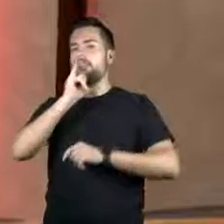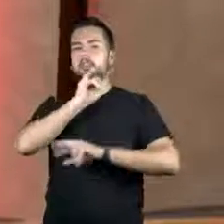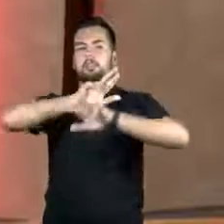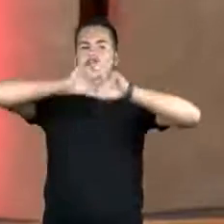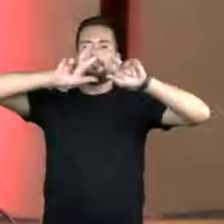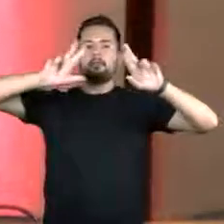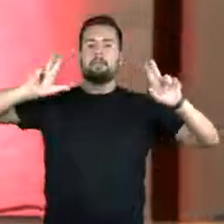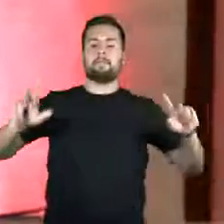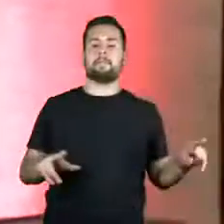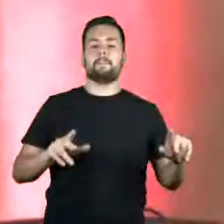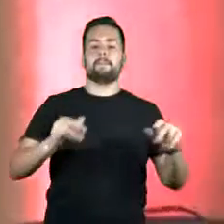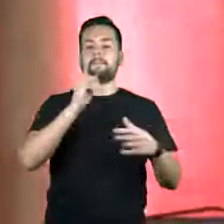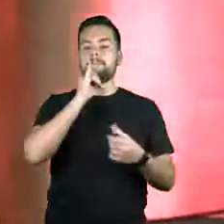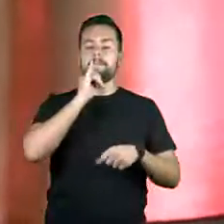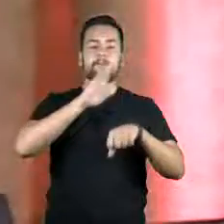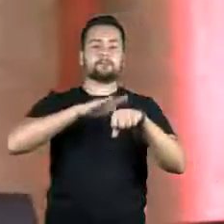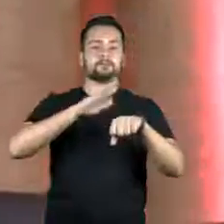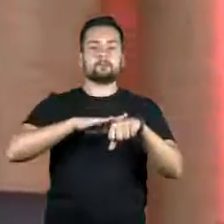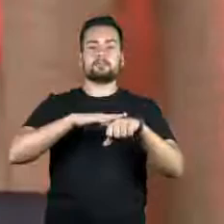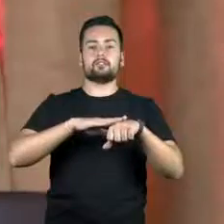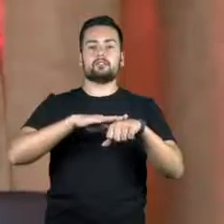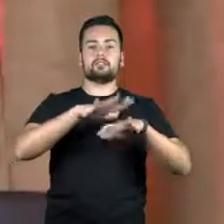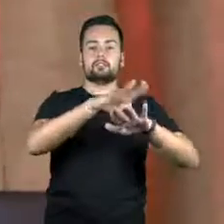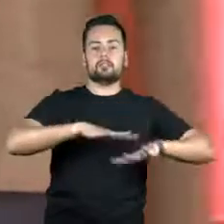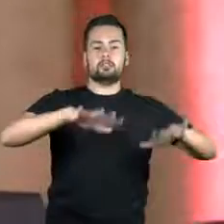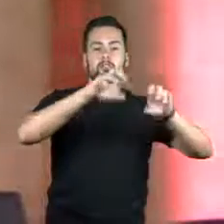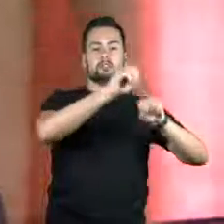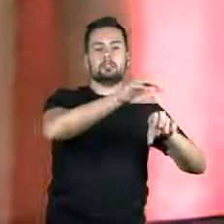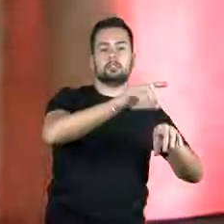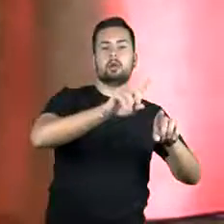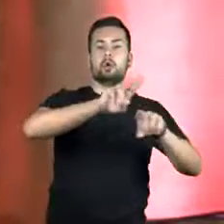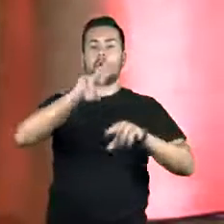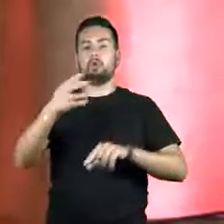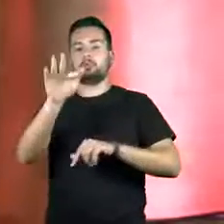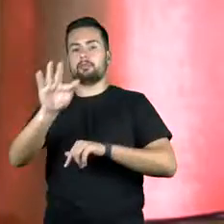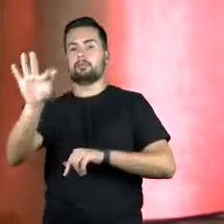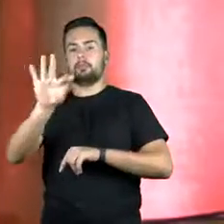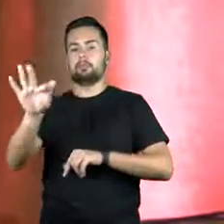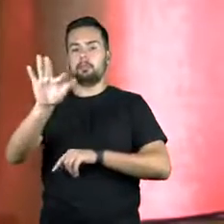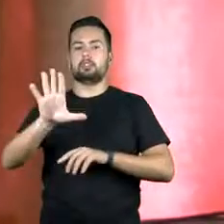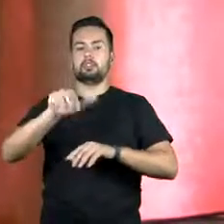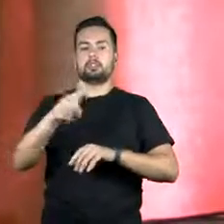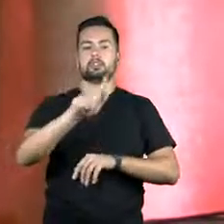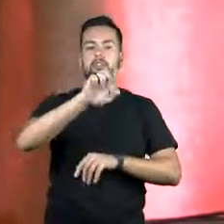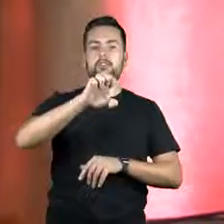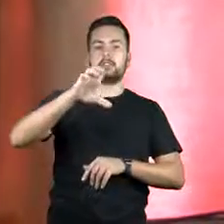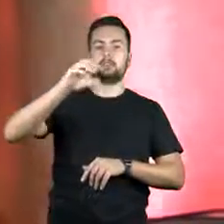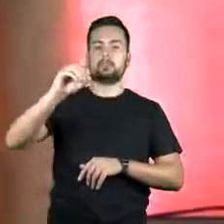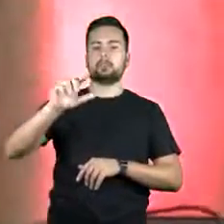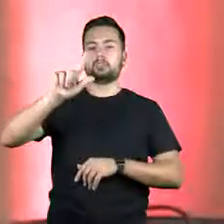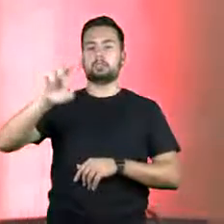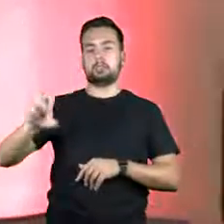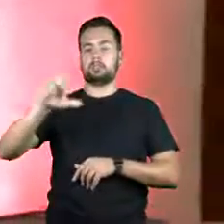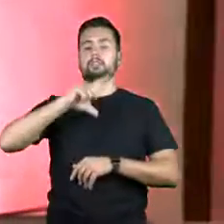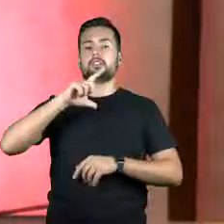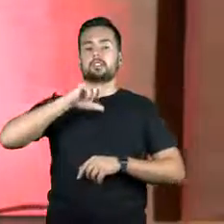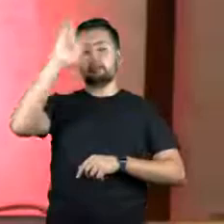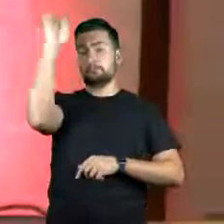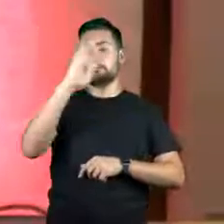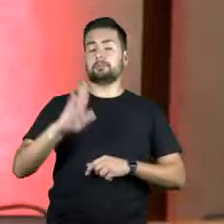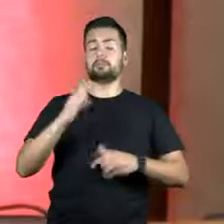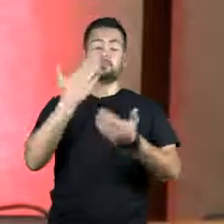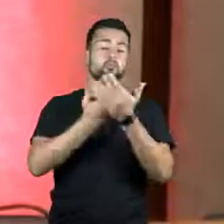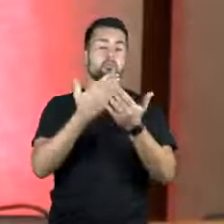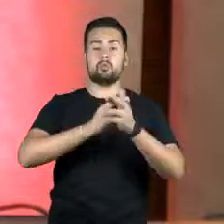exemplos que são feitos tanto no ramo profissional quanto academicamente. Né? Então, o GEO 5, isso, inclusive no Brasil, tá, tem muito